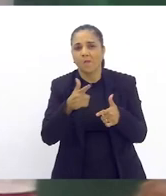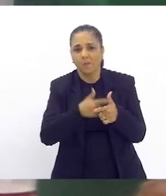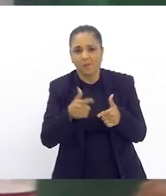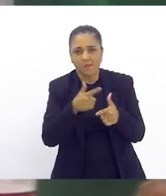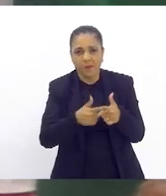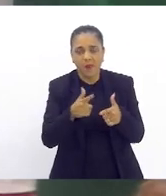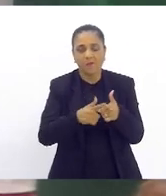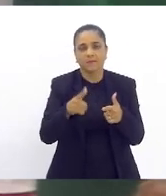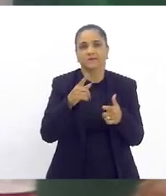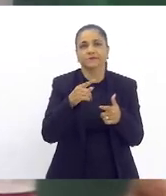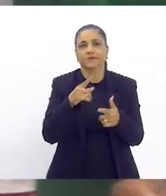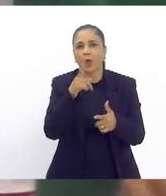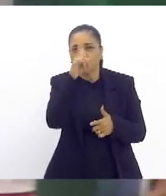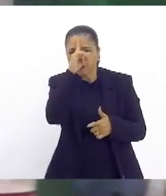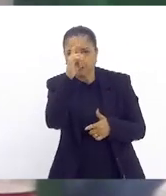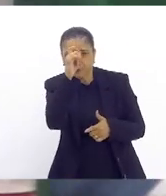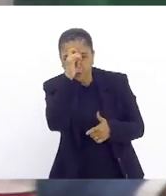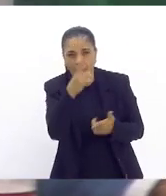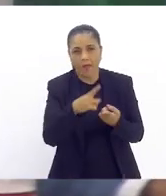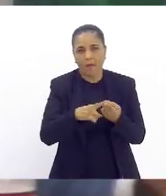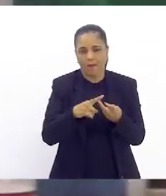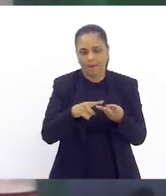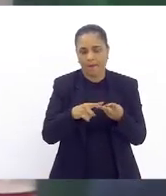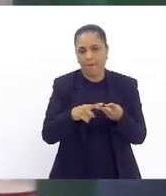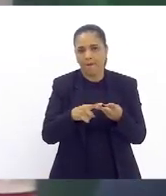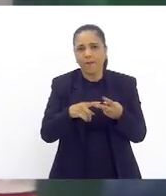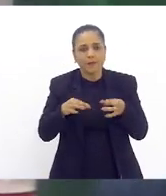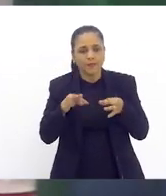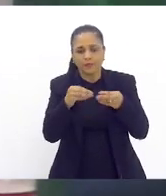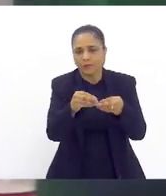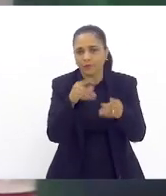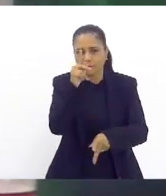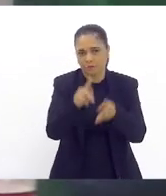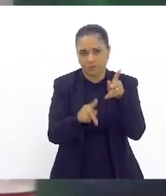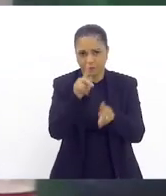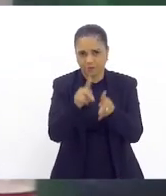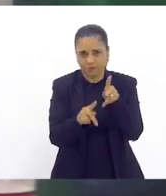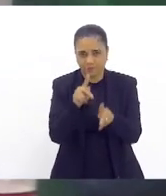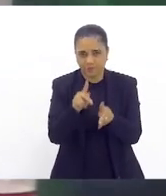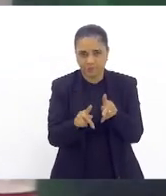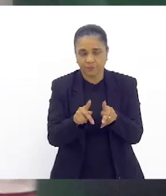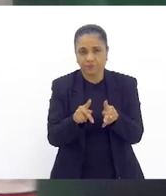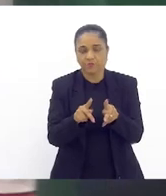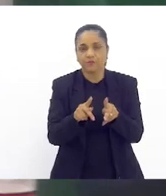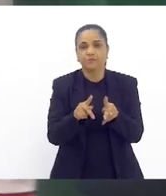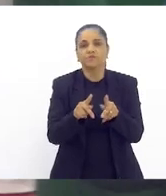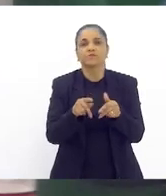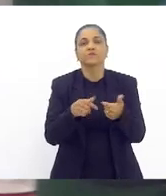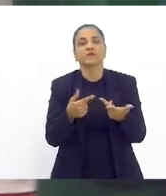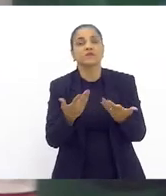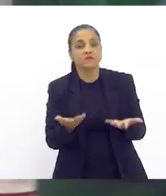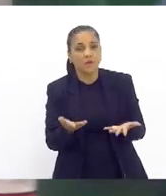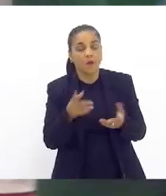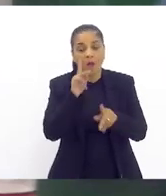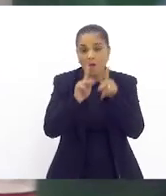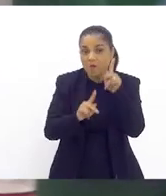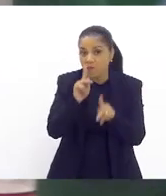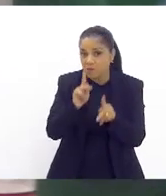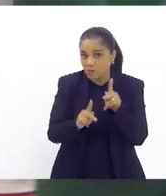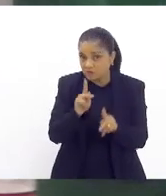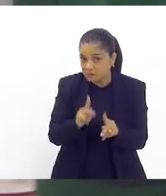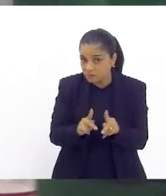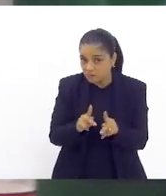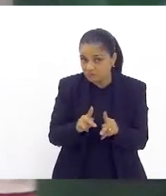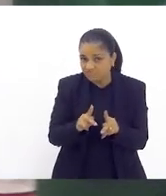os hospitais produtores e toda a população que fica